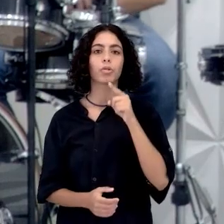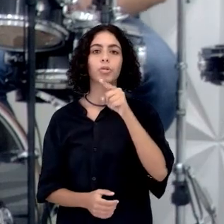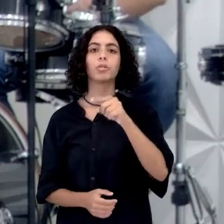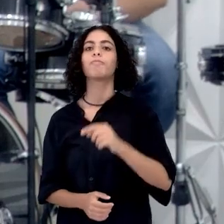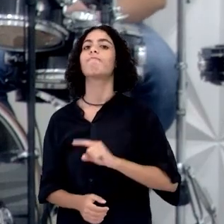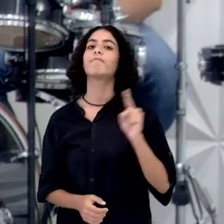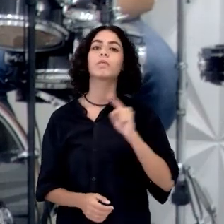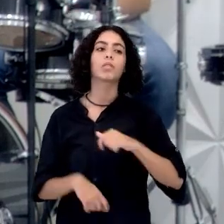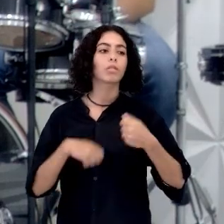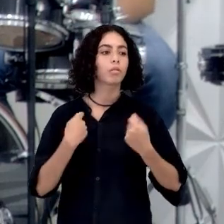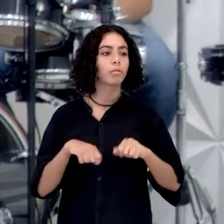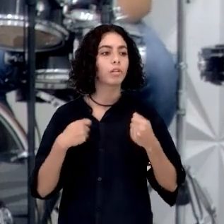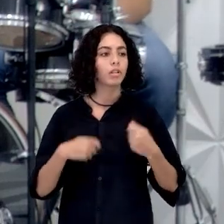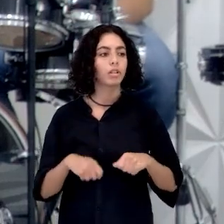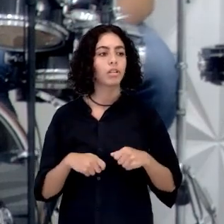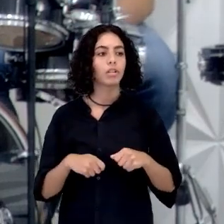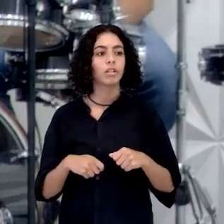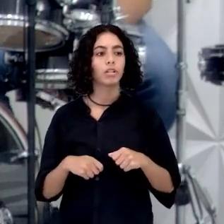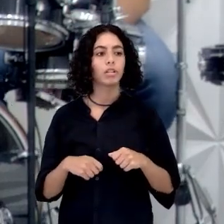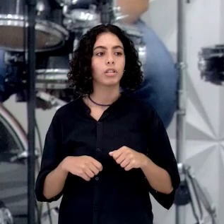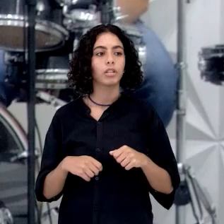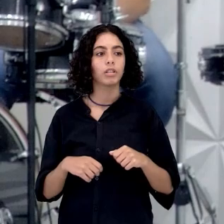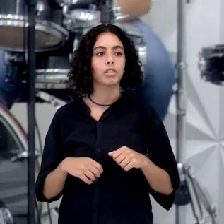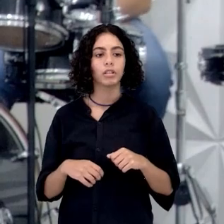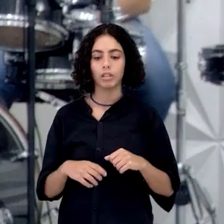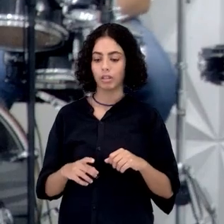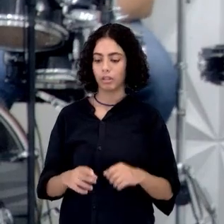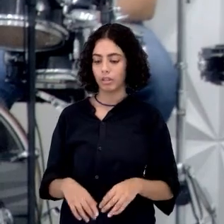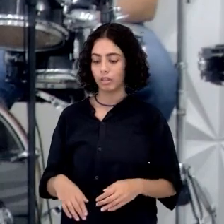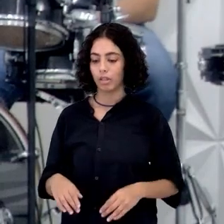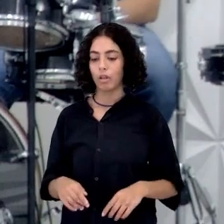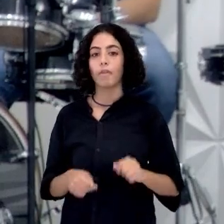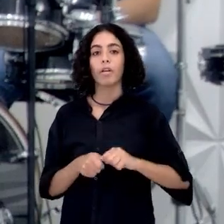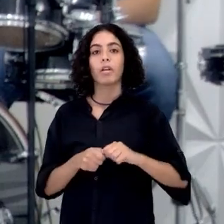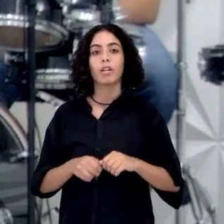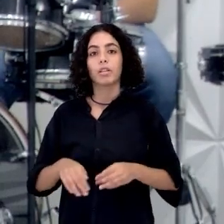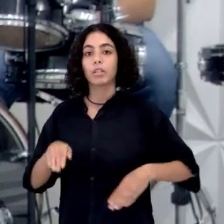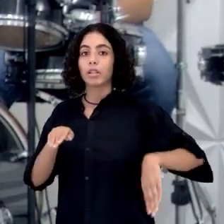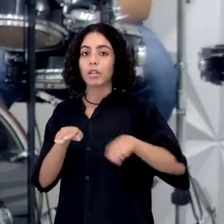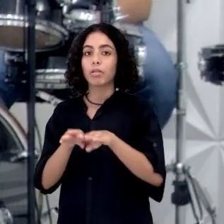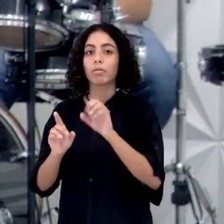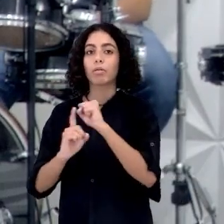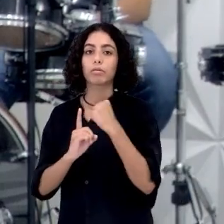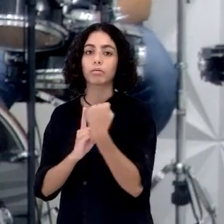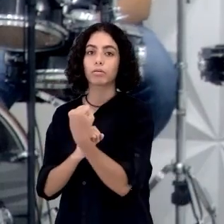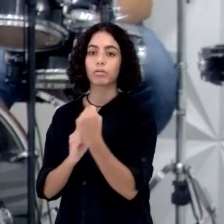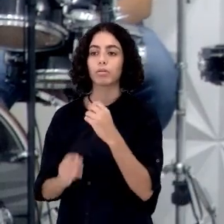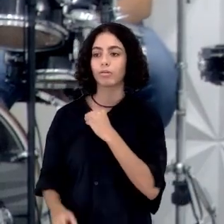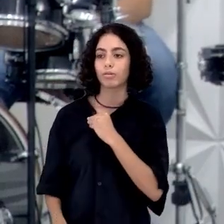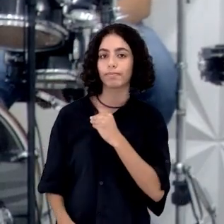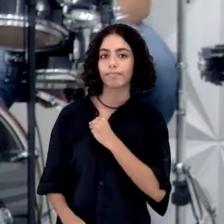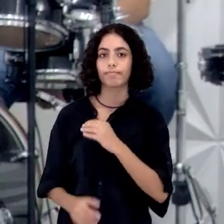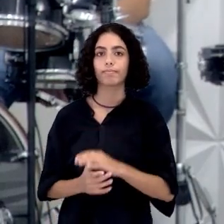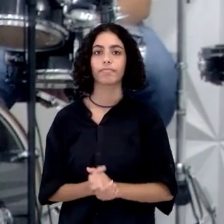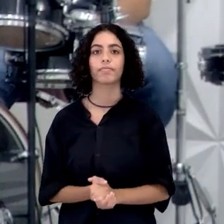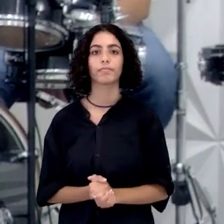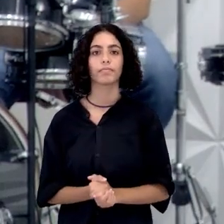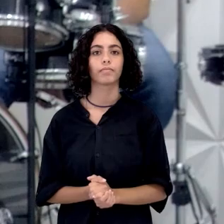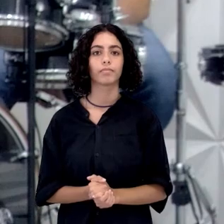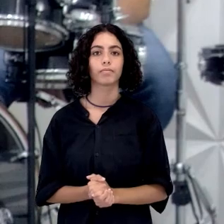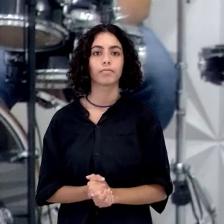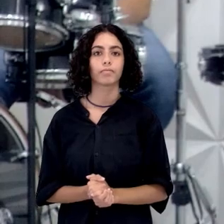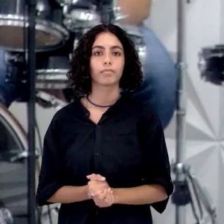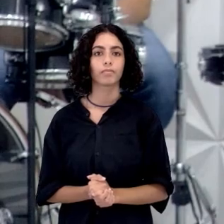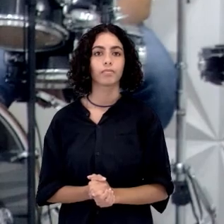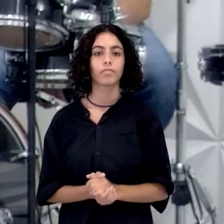Não é porque a corrupção está generalizada que você é obrigado a ser corrupto. Por